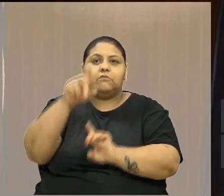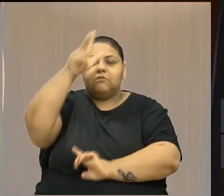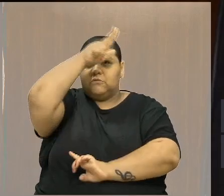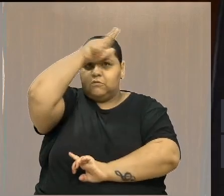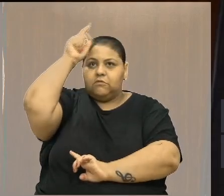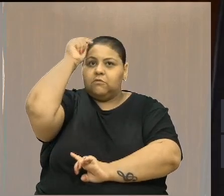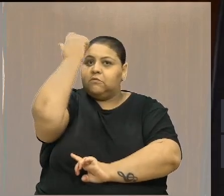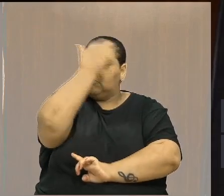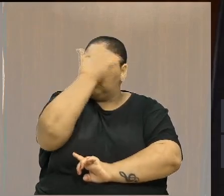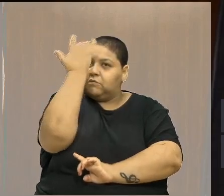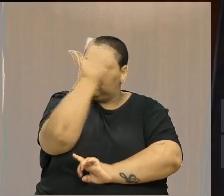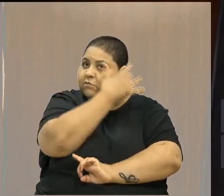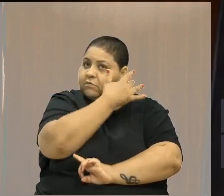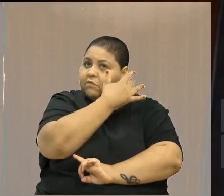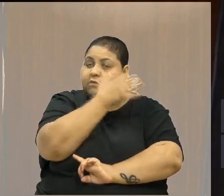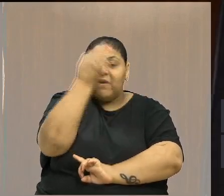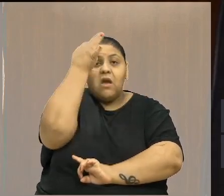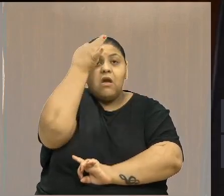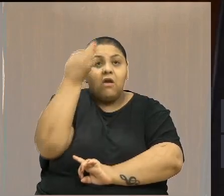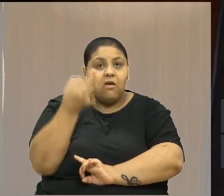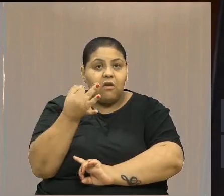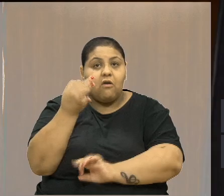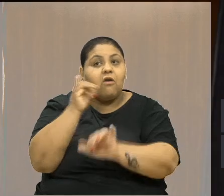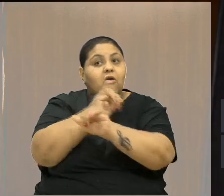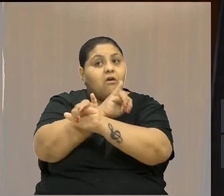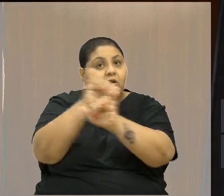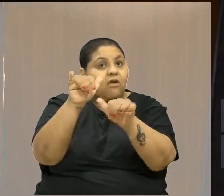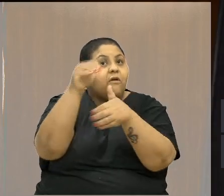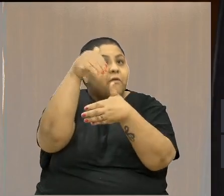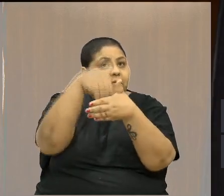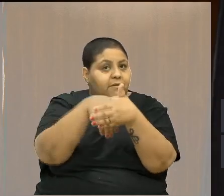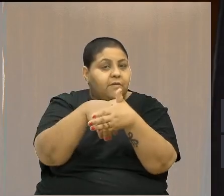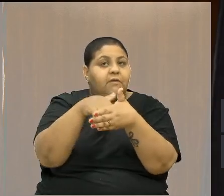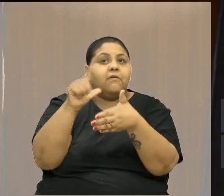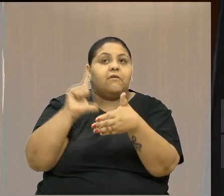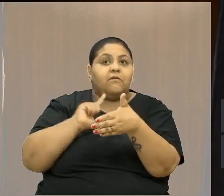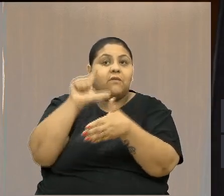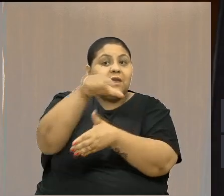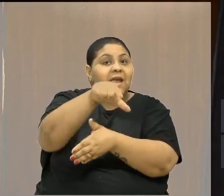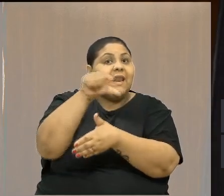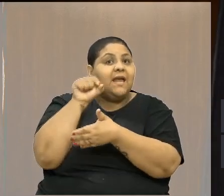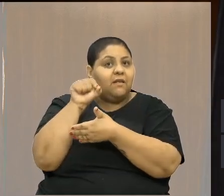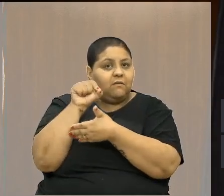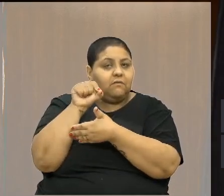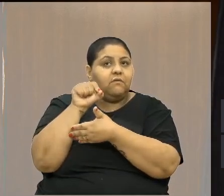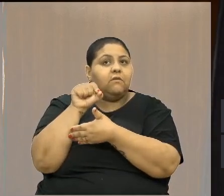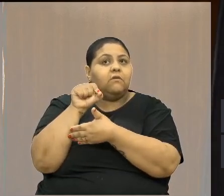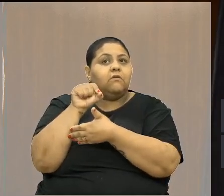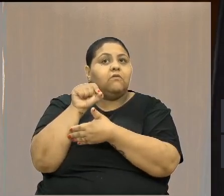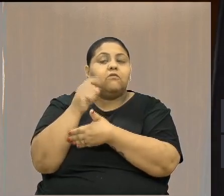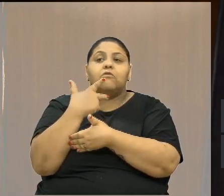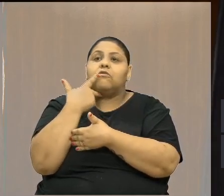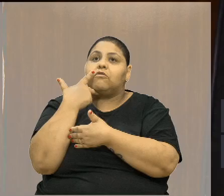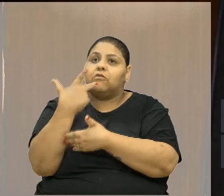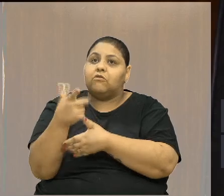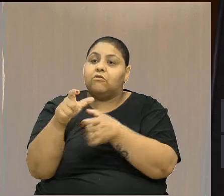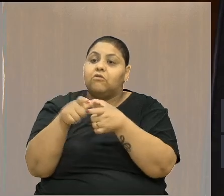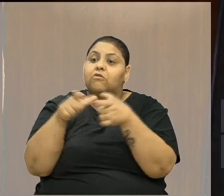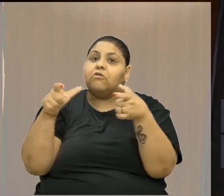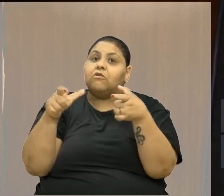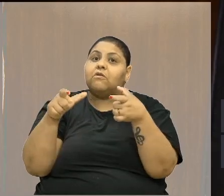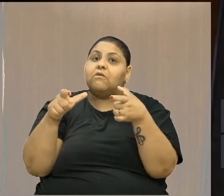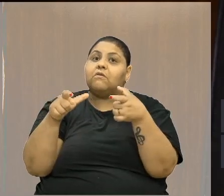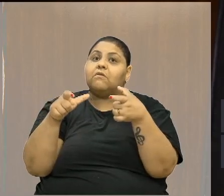prefeito Adiló vai entender o recado das urnas, que embora ele tenha sido eleito, foi dito que grande parte